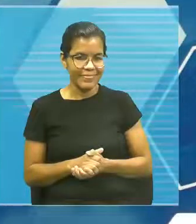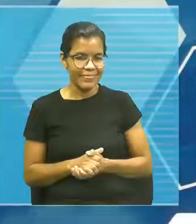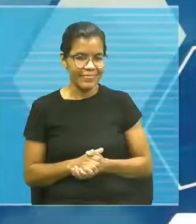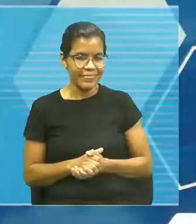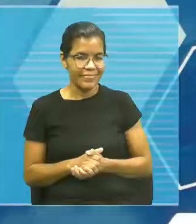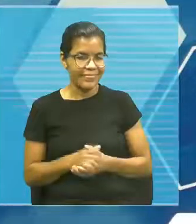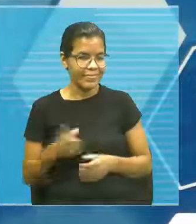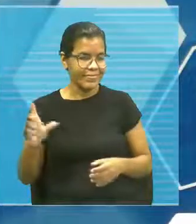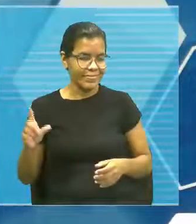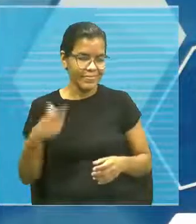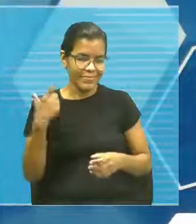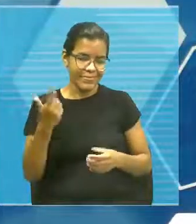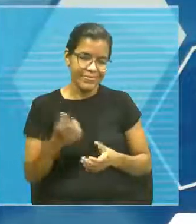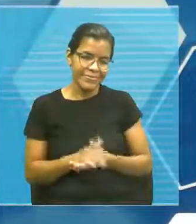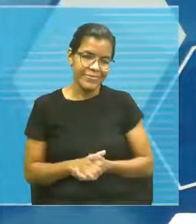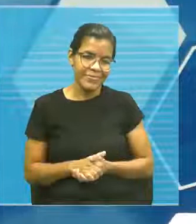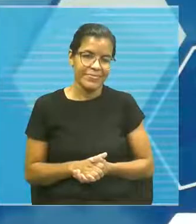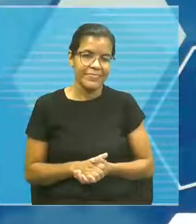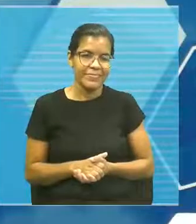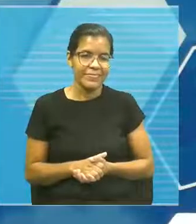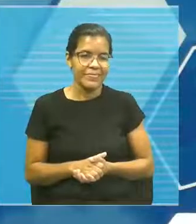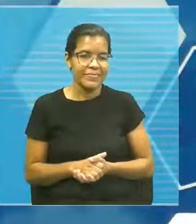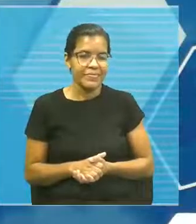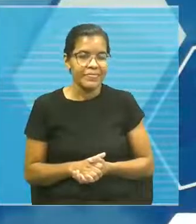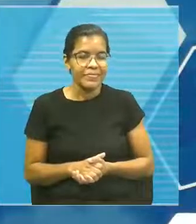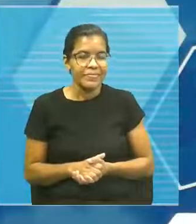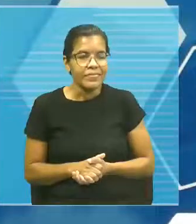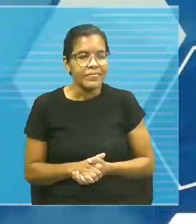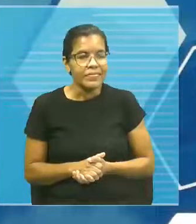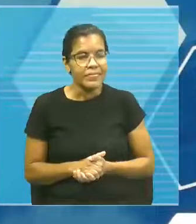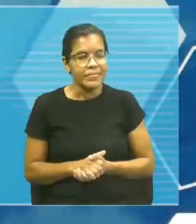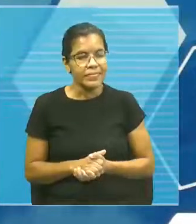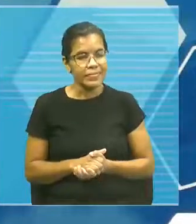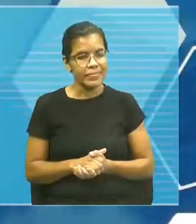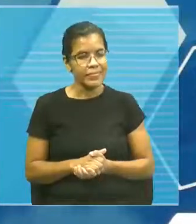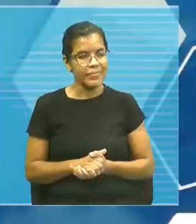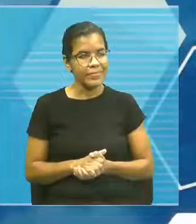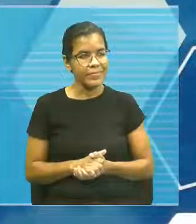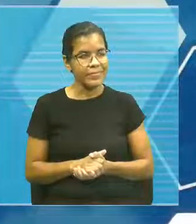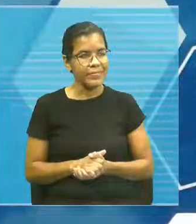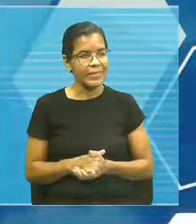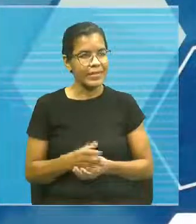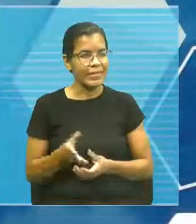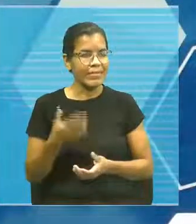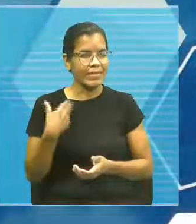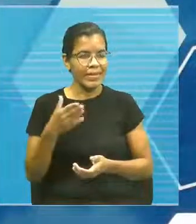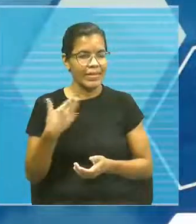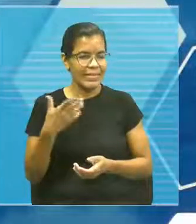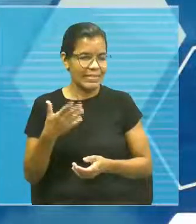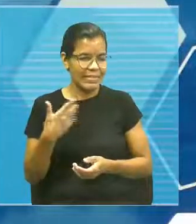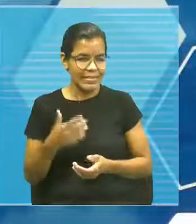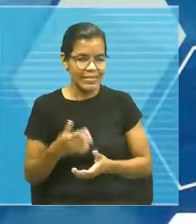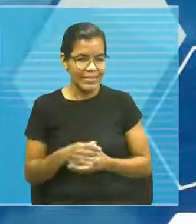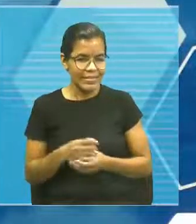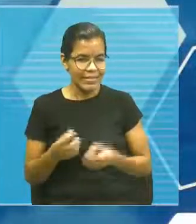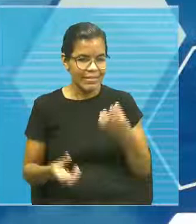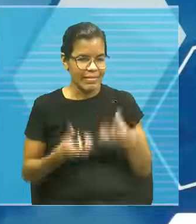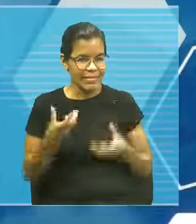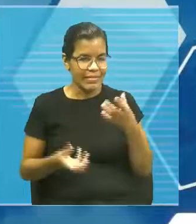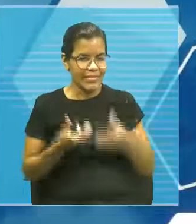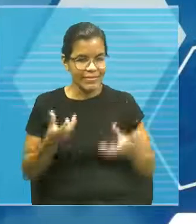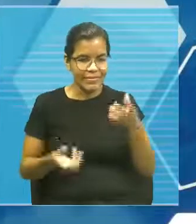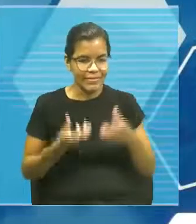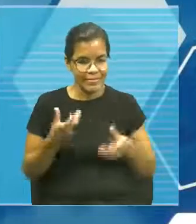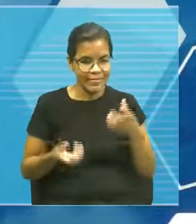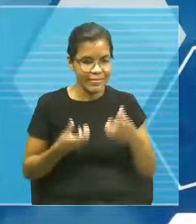Gente, acontece, viu? Acontece. Aí tá pegando fogo, Cassandra. Mulher, quintura eu